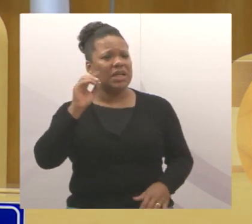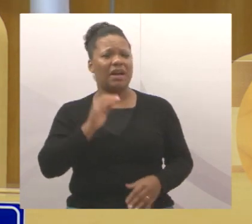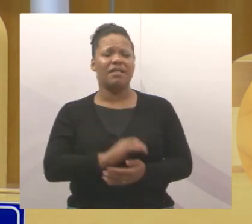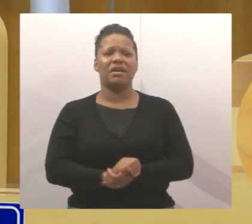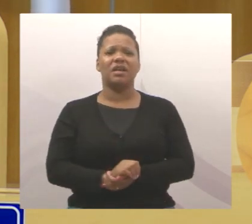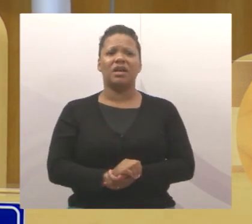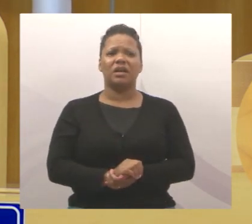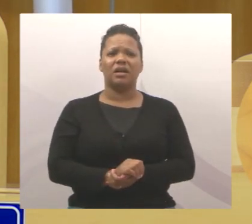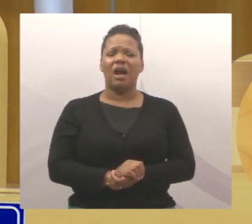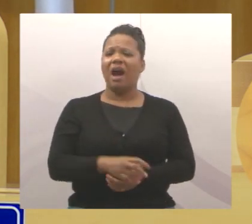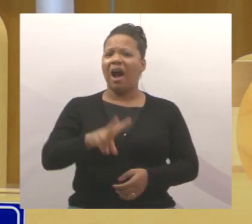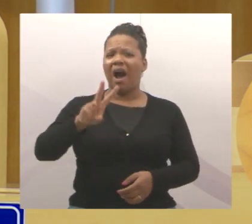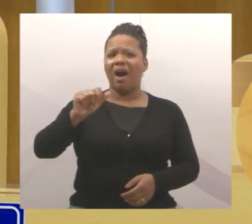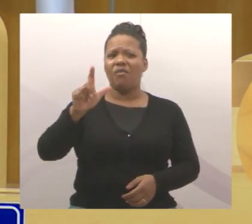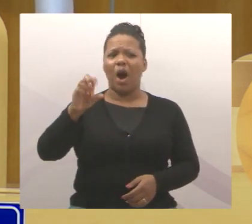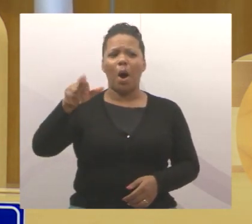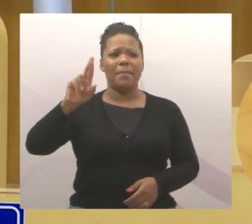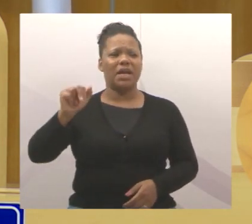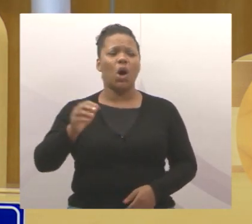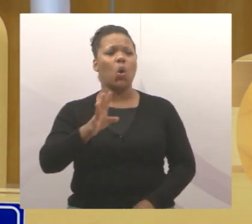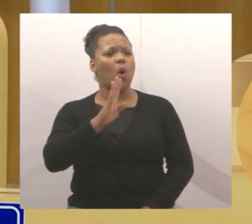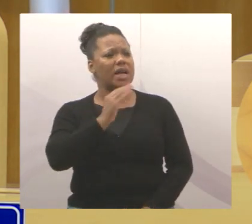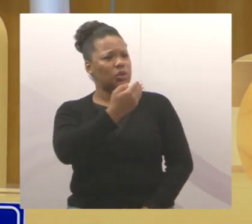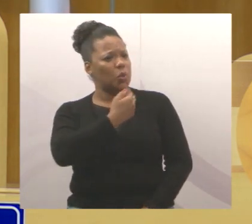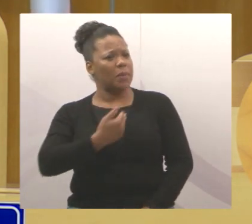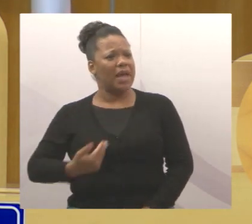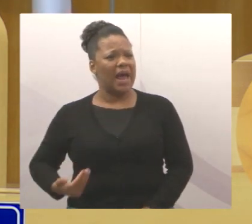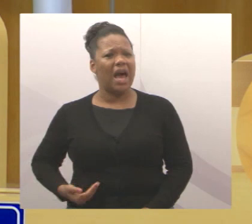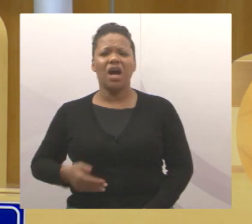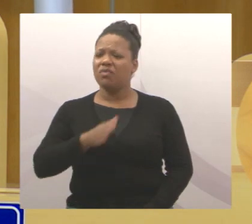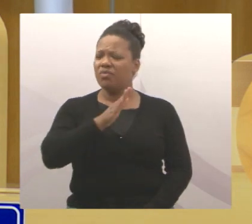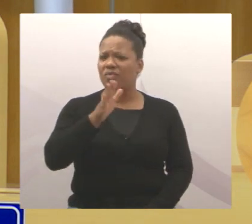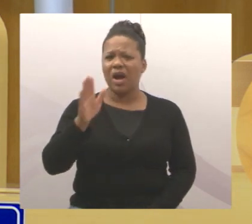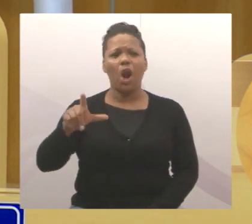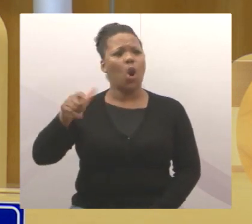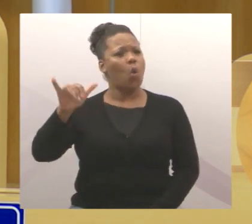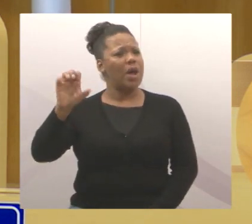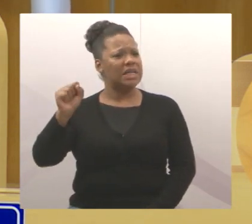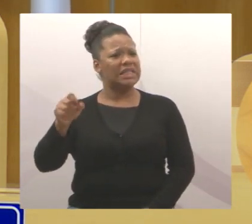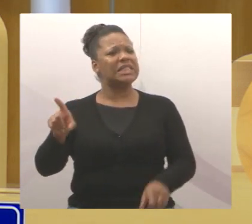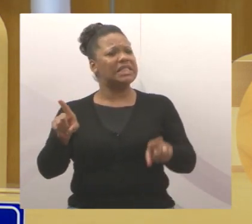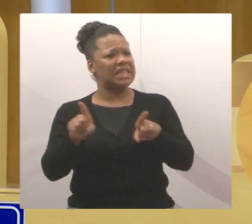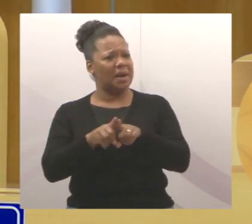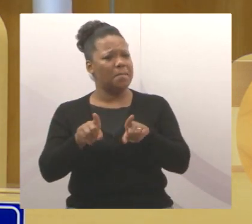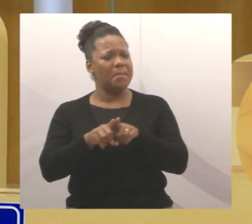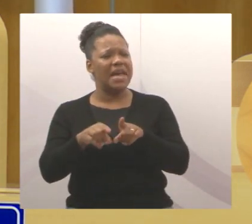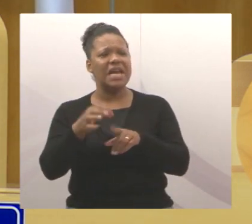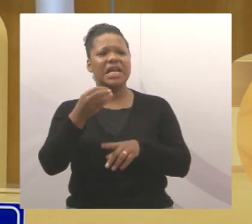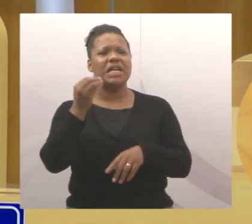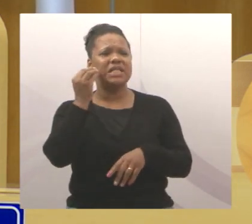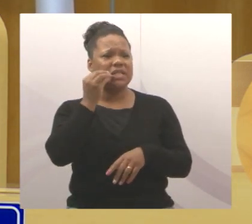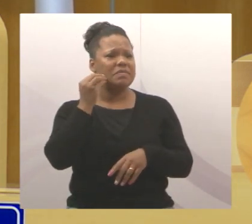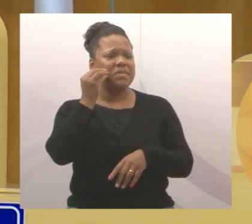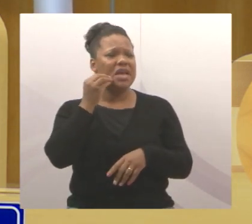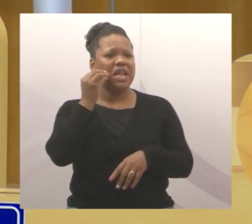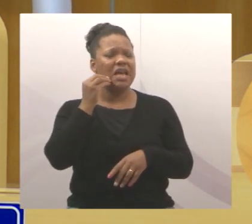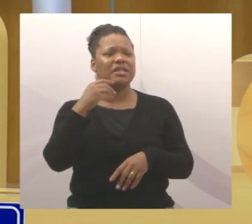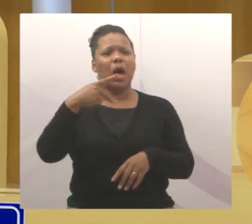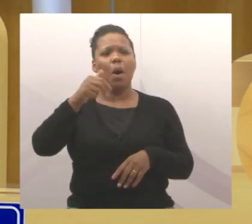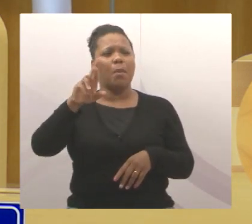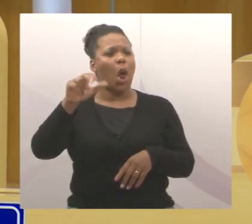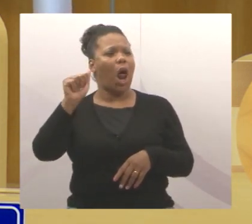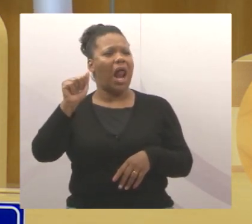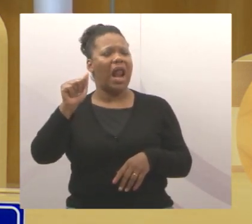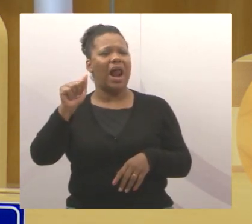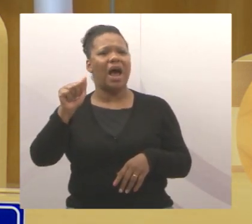Valmir conhece cada morador do Imperial e do Pedramar. Luiz Flávio também, dada a sua experiência como presidente da Fundação Prolar. E